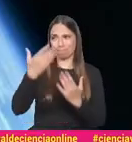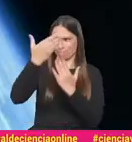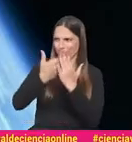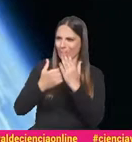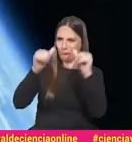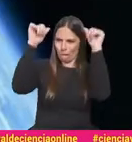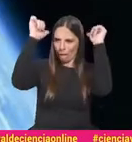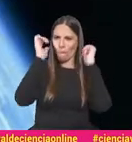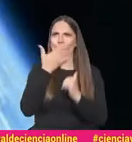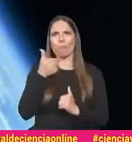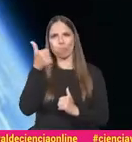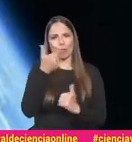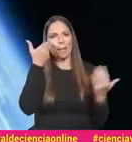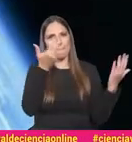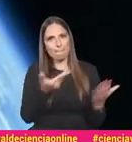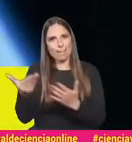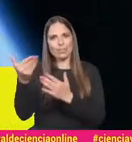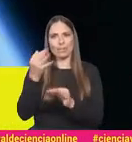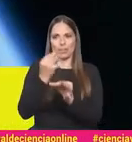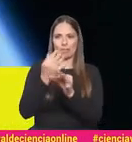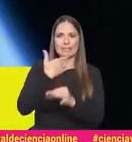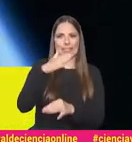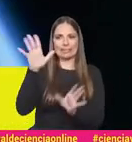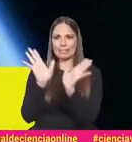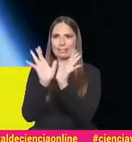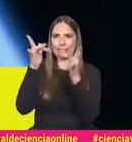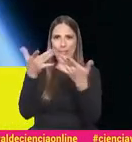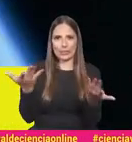belo fundo, sim senhor. Olá. Bem-vindo ao Festival de Ciência Online.